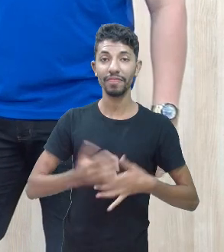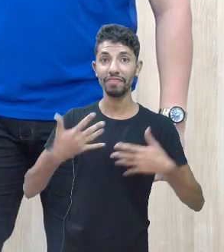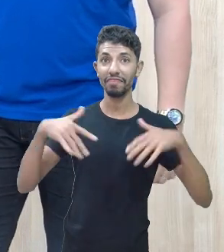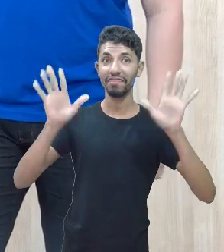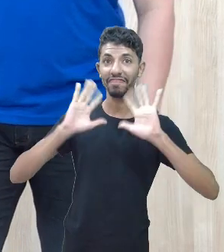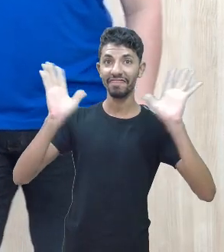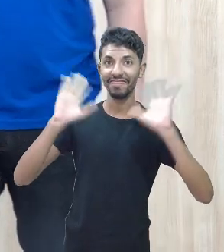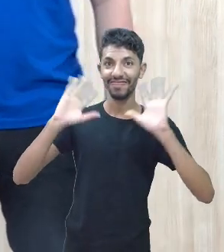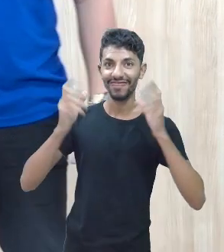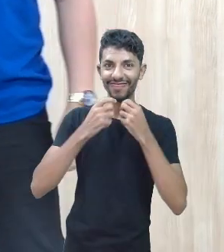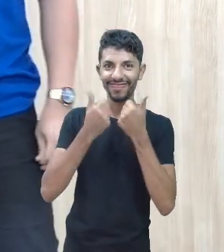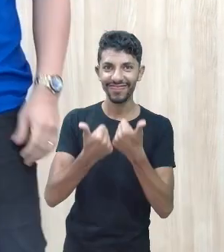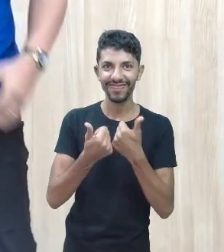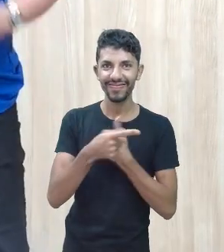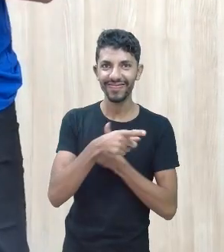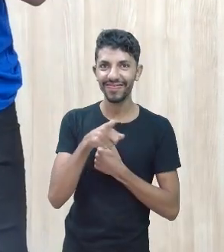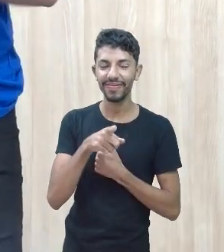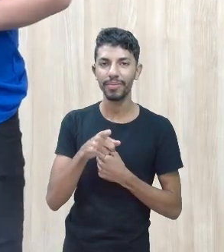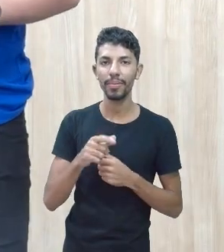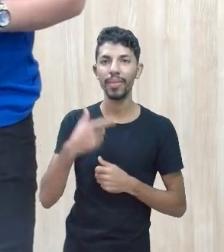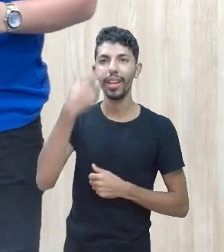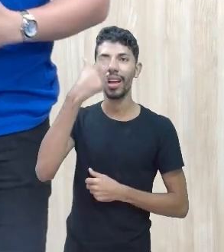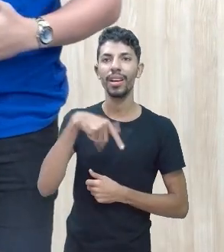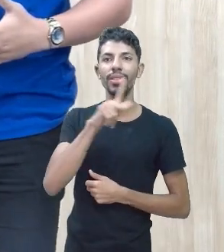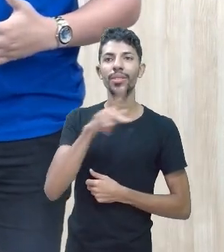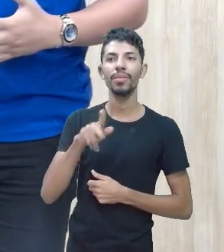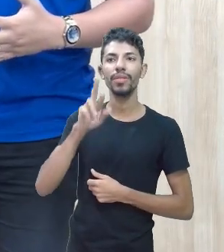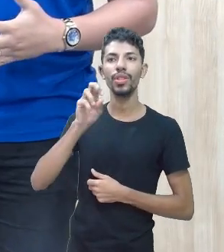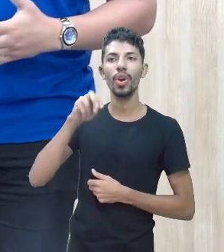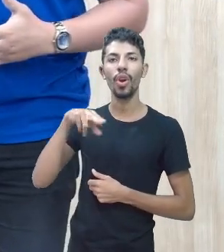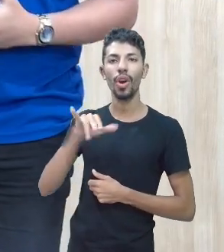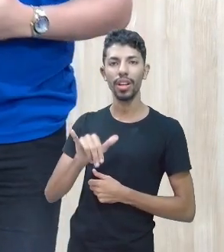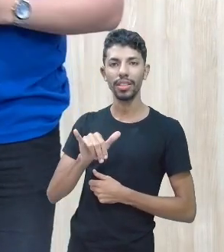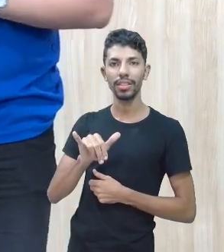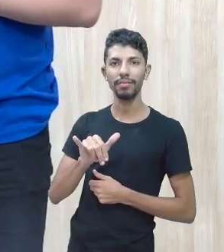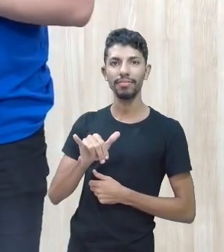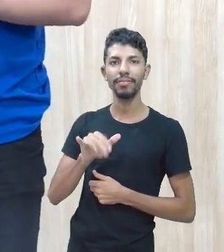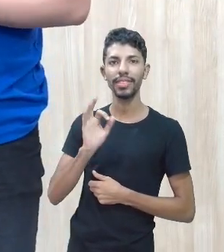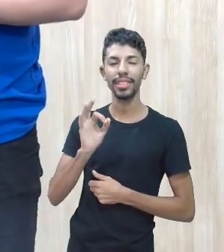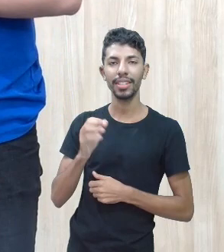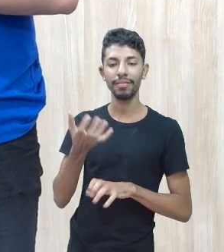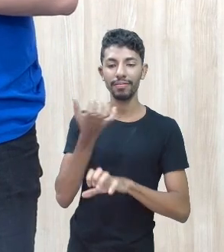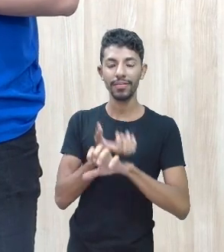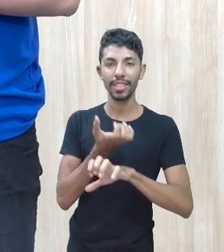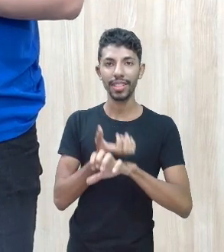Olá, tudo bem com você? Eu sou o professor Rony Monteiro, professor da faixa de língua